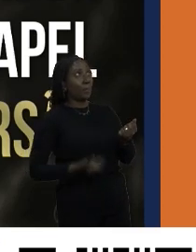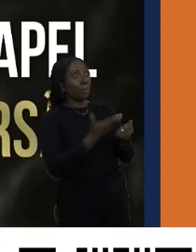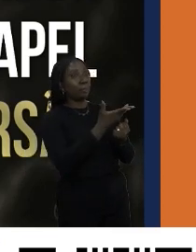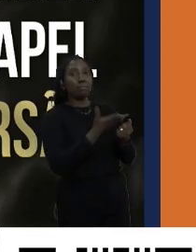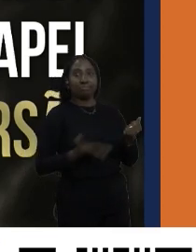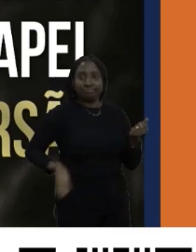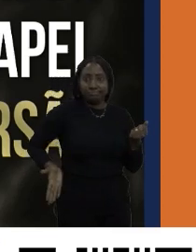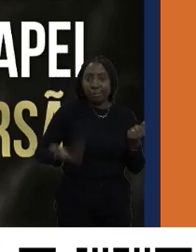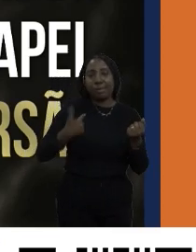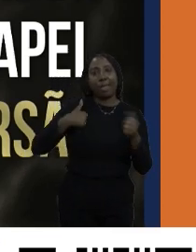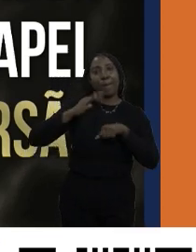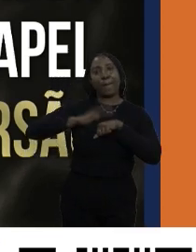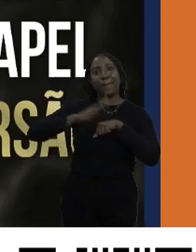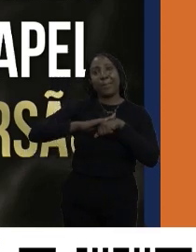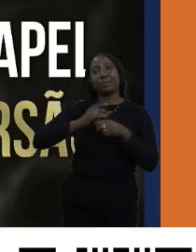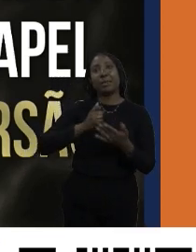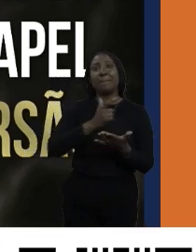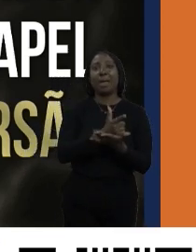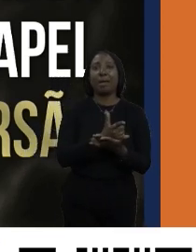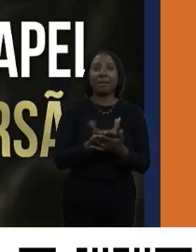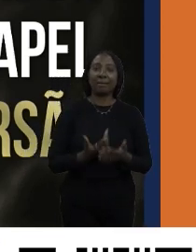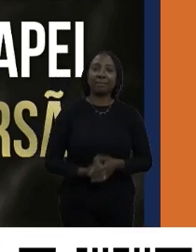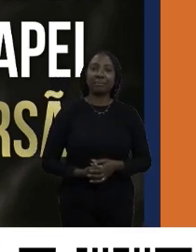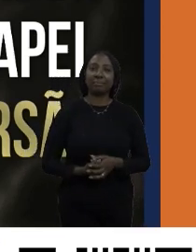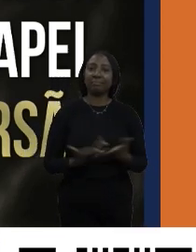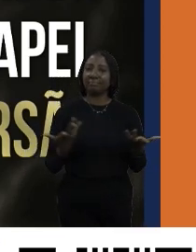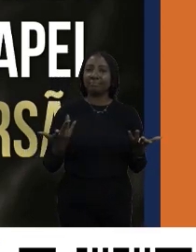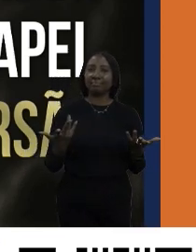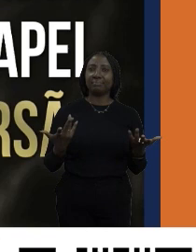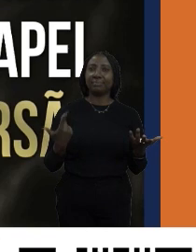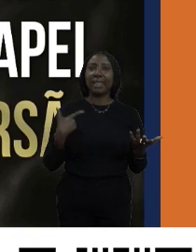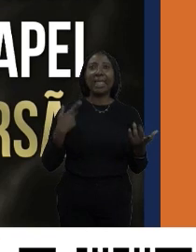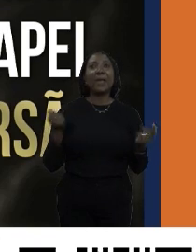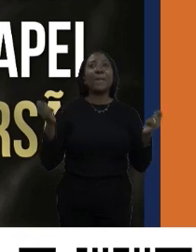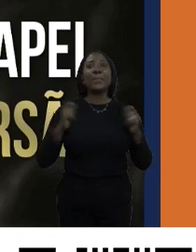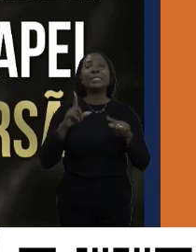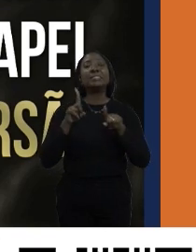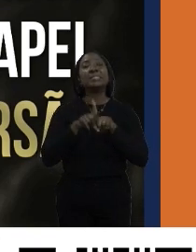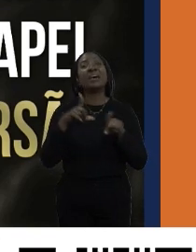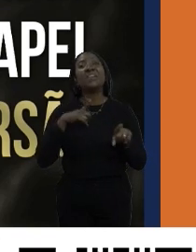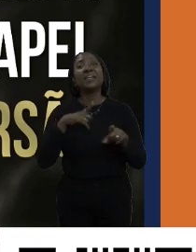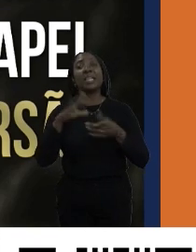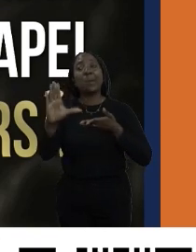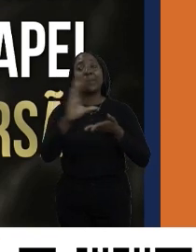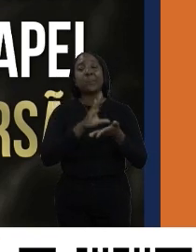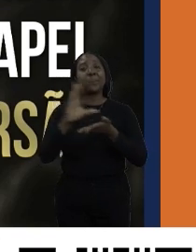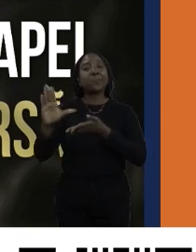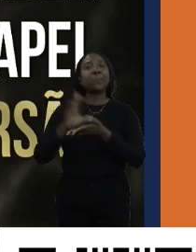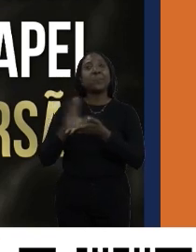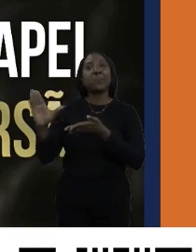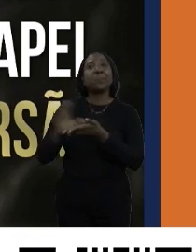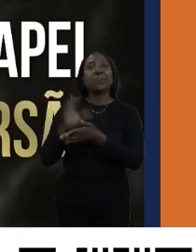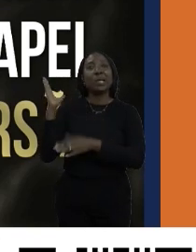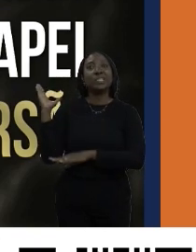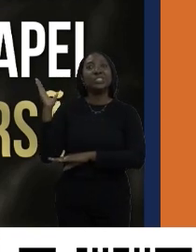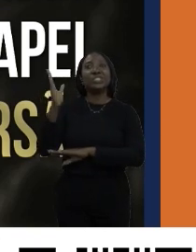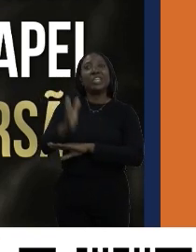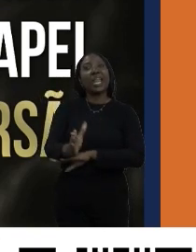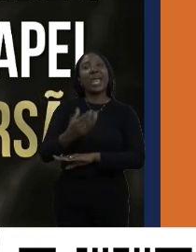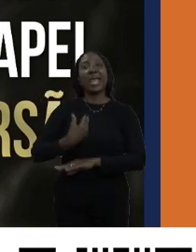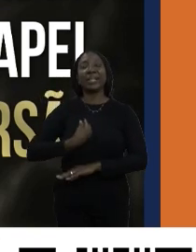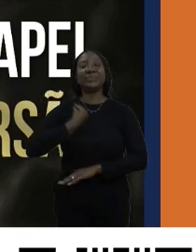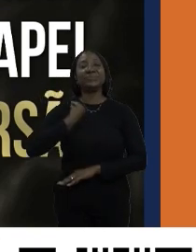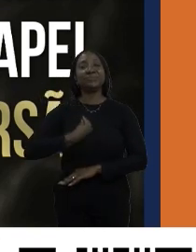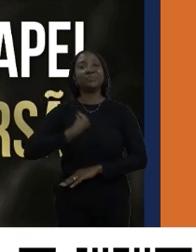embora. Olha a falta de visão que eu tive, gente, era para eu ser o dono do sem parar, viu? Tem que estar